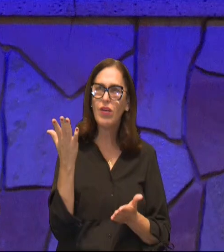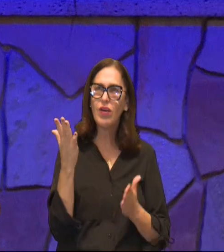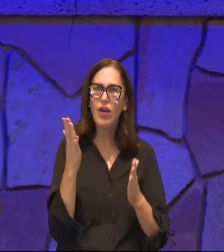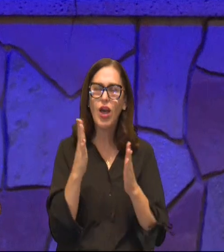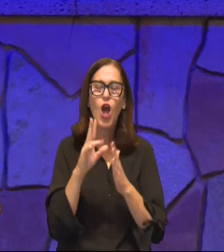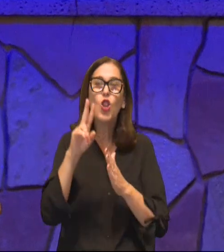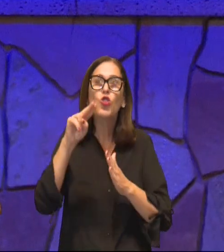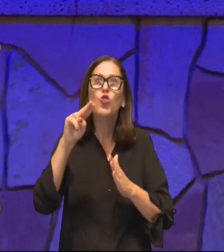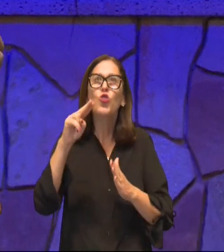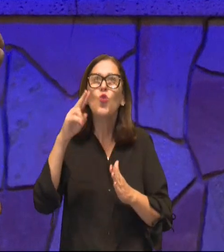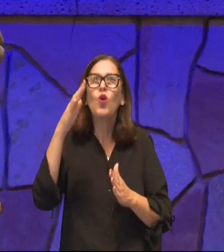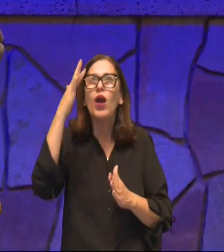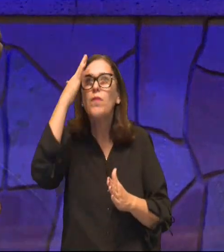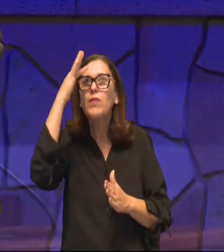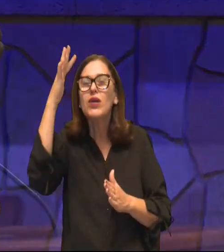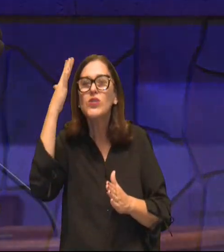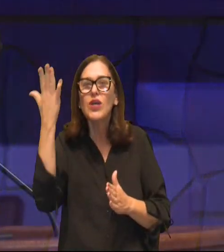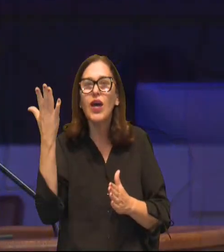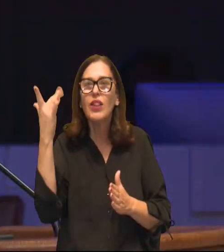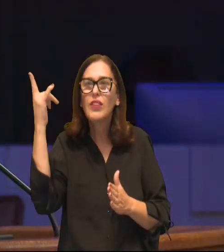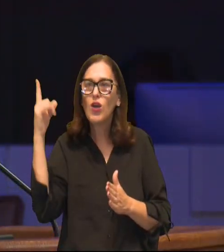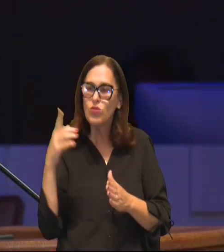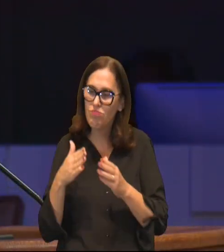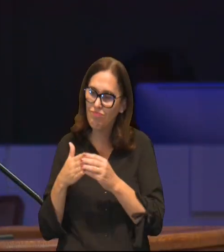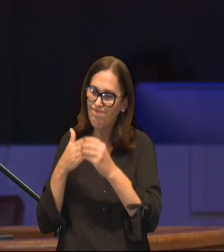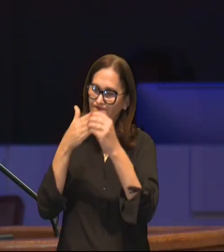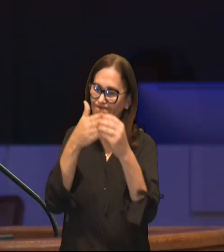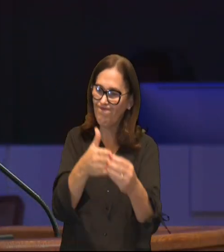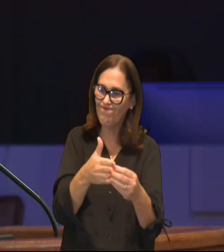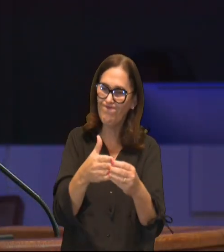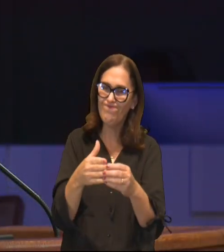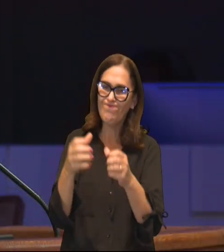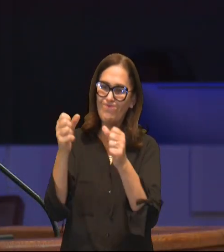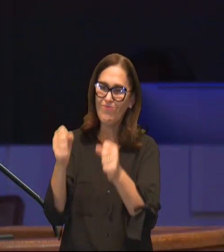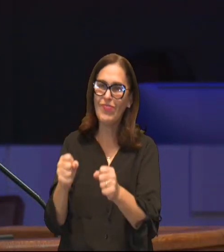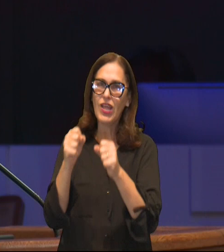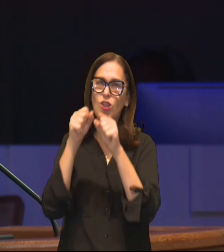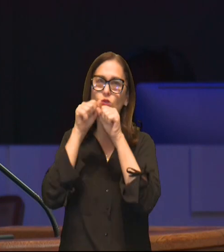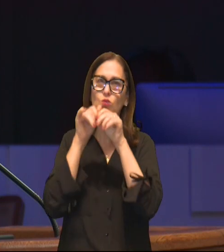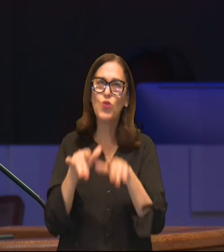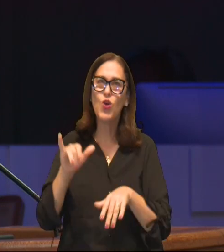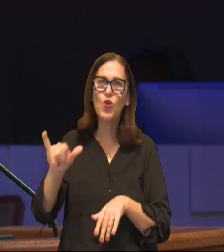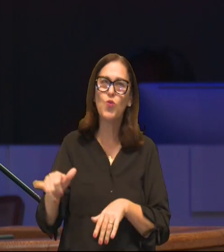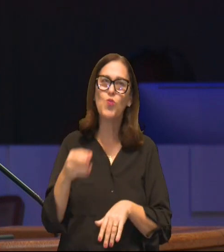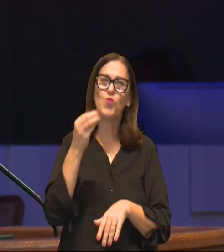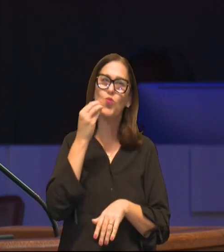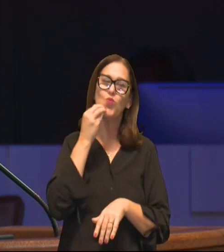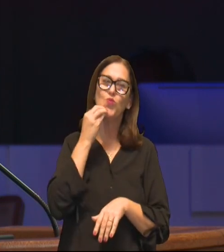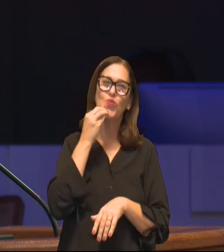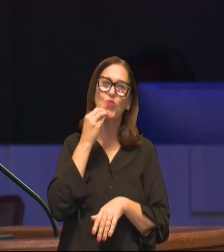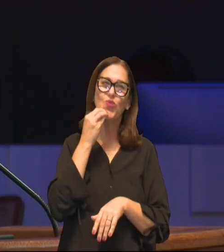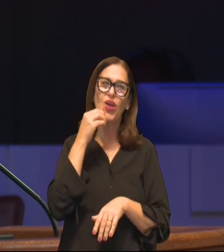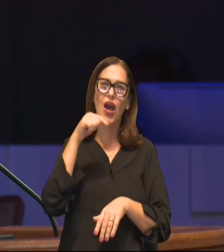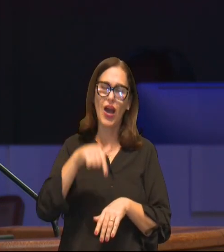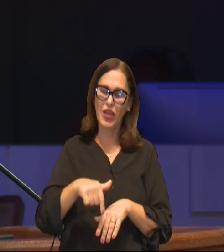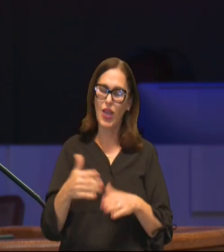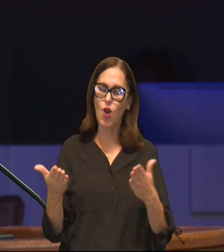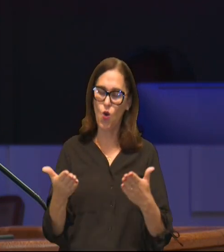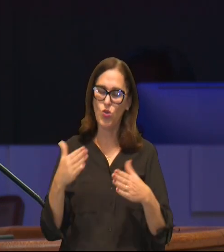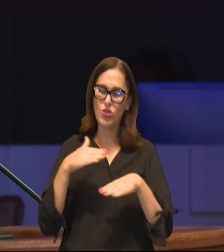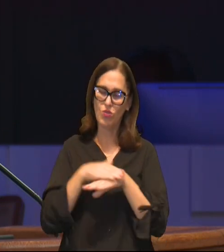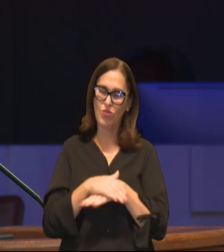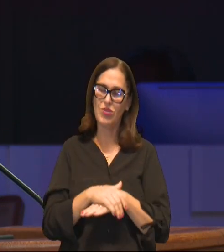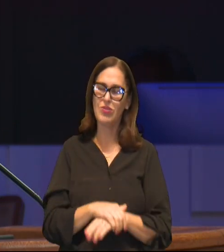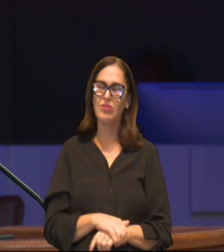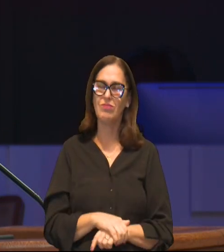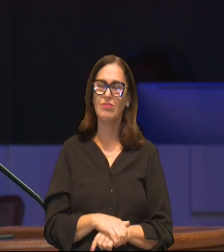eu jamais poderia imaginar onde Deus me levaria. Ele me deu a honra e a bênção e o privilégio de estar aqui nessa noite,